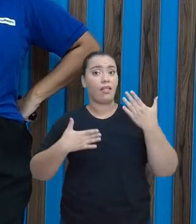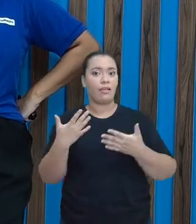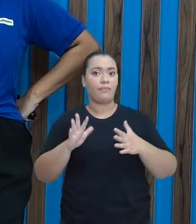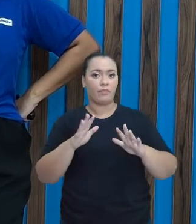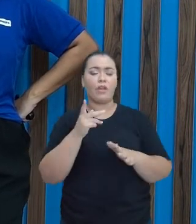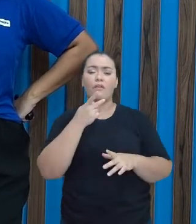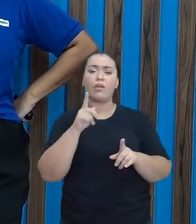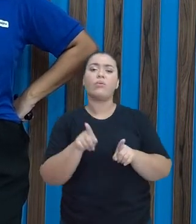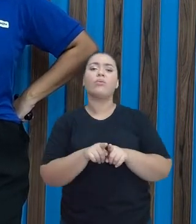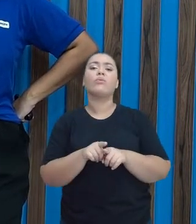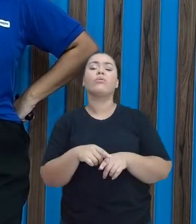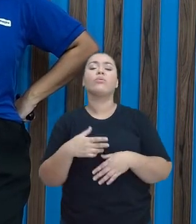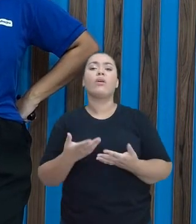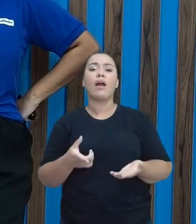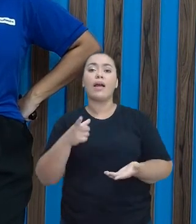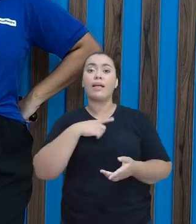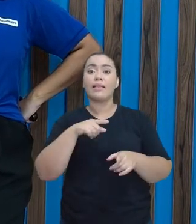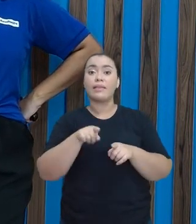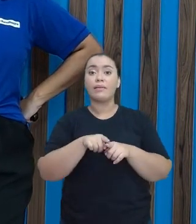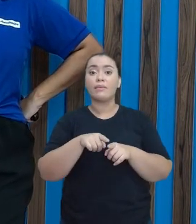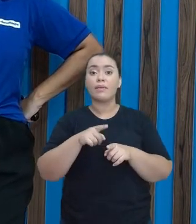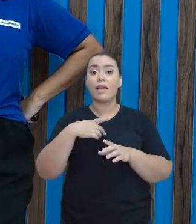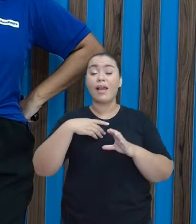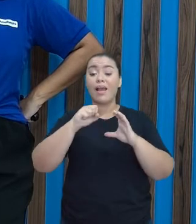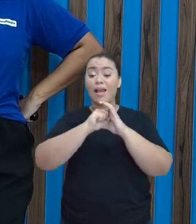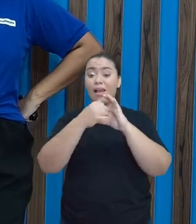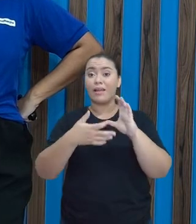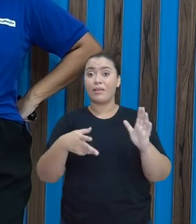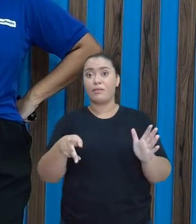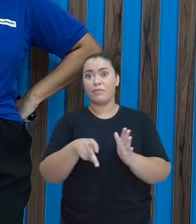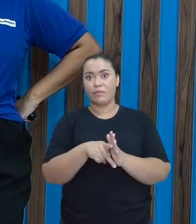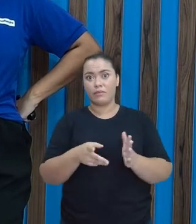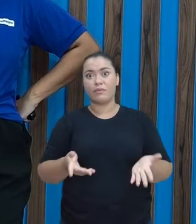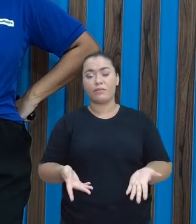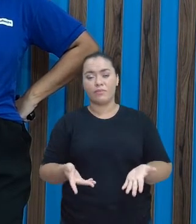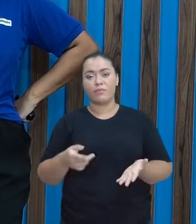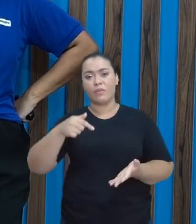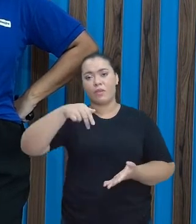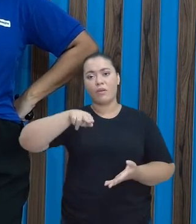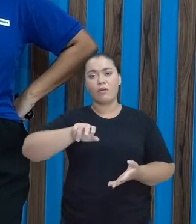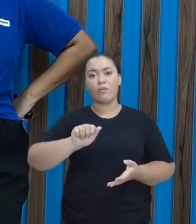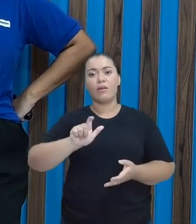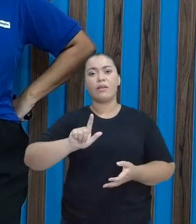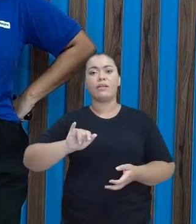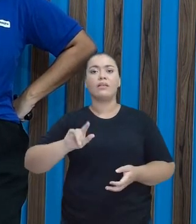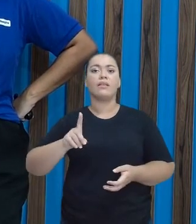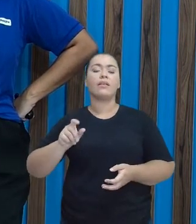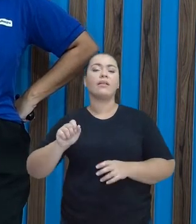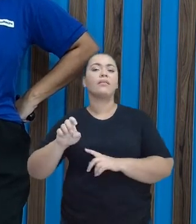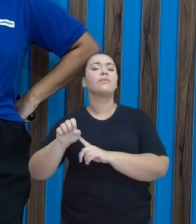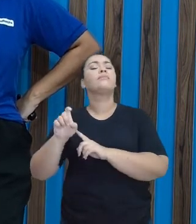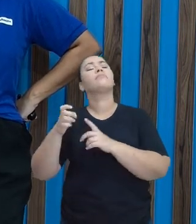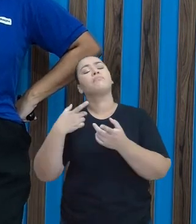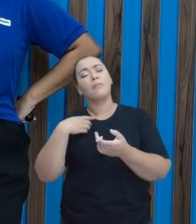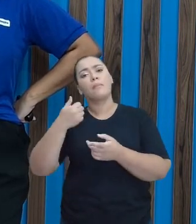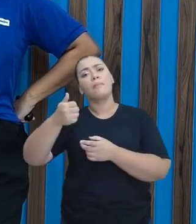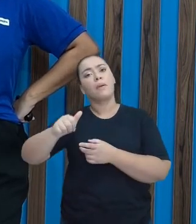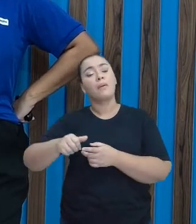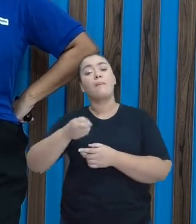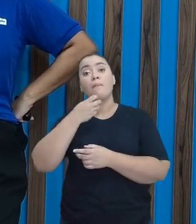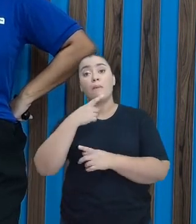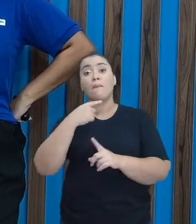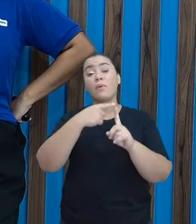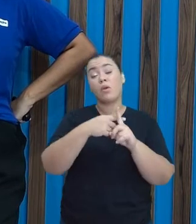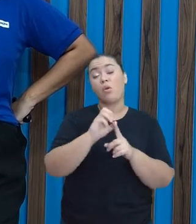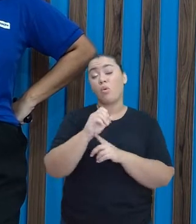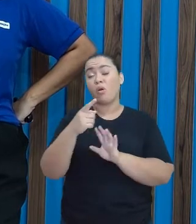Eu falo qualidade no sentido de característica. Então, a gente pode ter uma qualidade positiva ou uma qualidade negativa, mas a